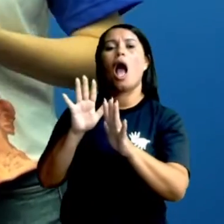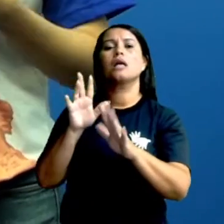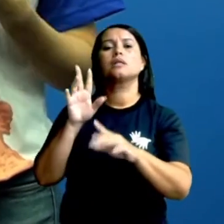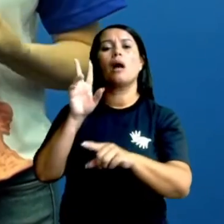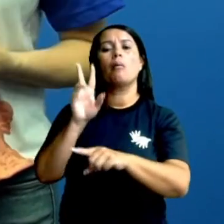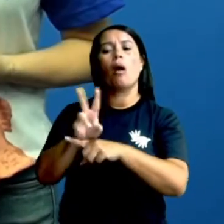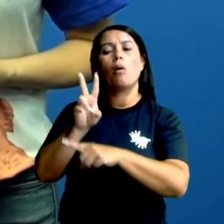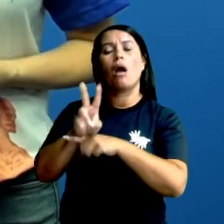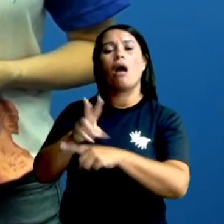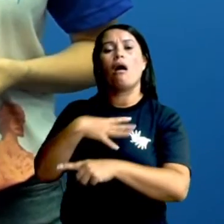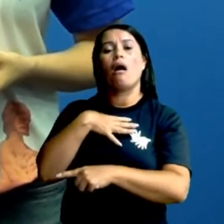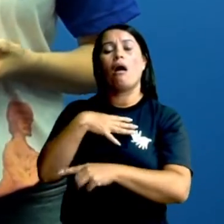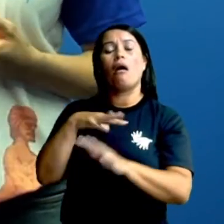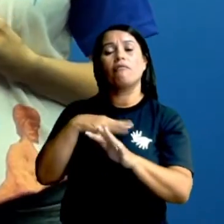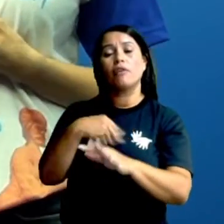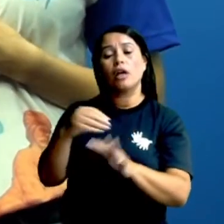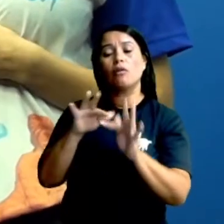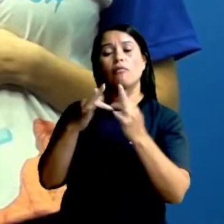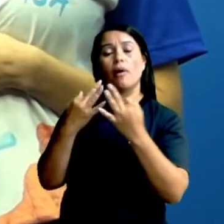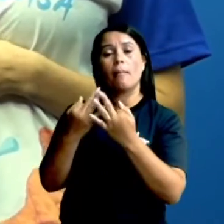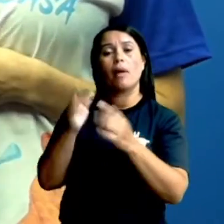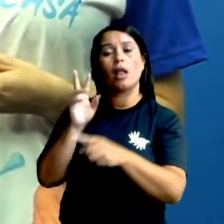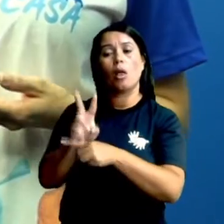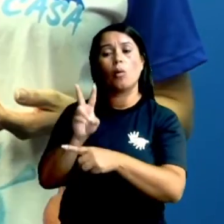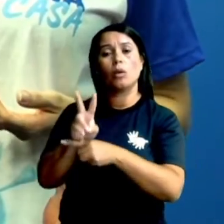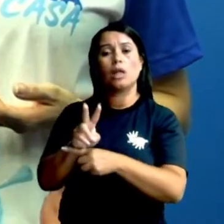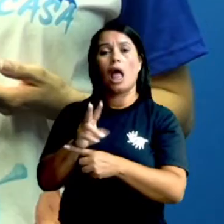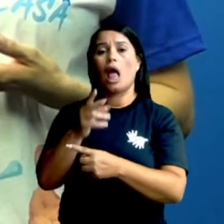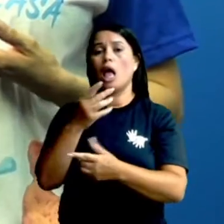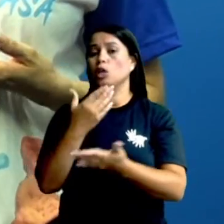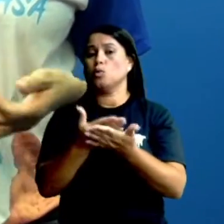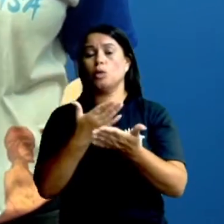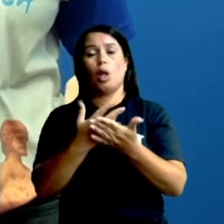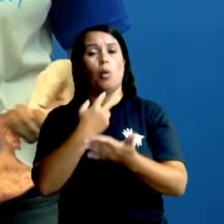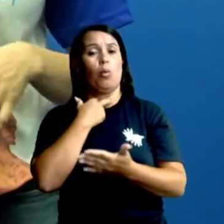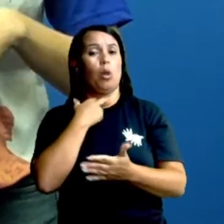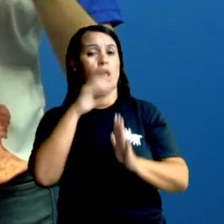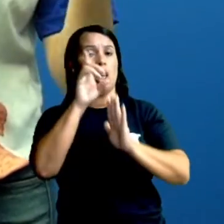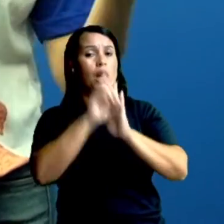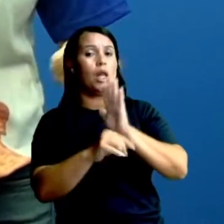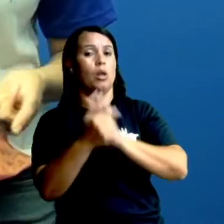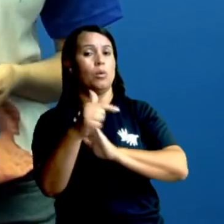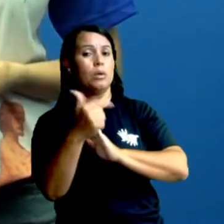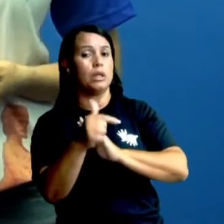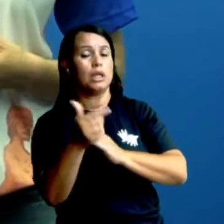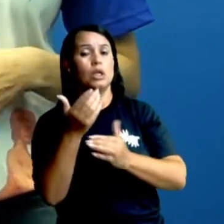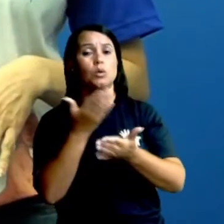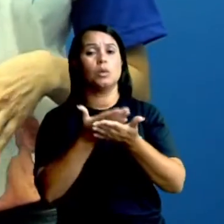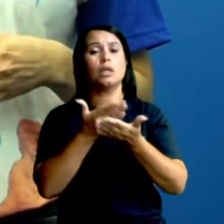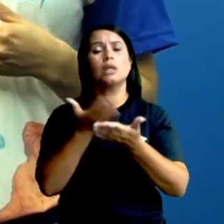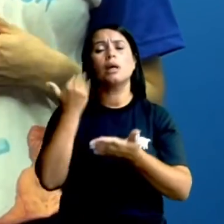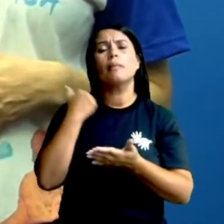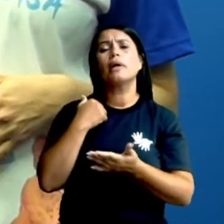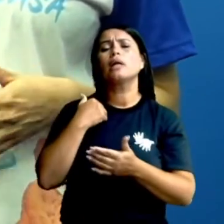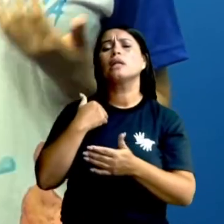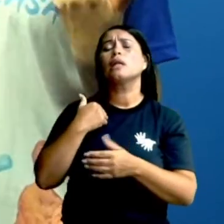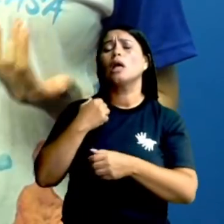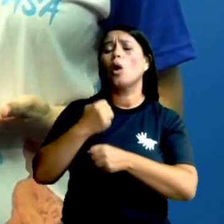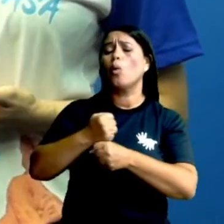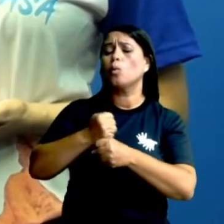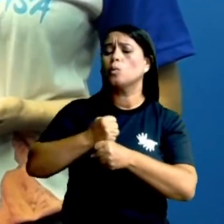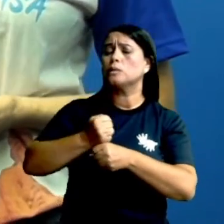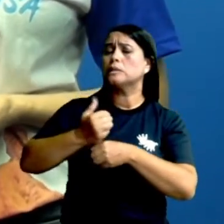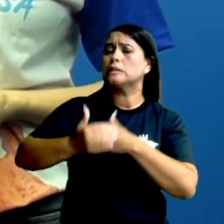da família, cuidar dos filhos, não tinham direito a estudos, elas não poderiam estudar antigamente, tá? E ao longo dos anos